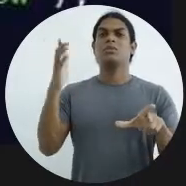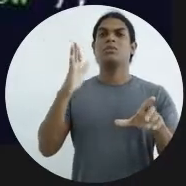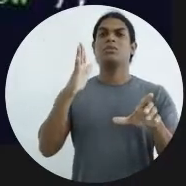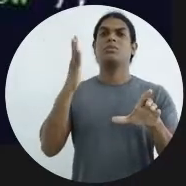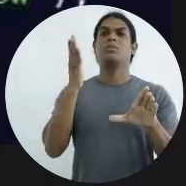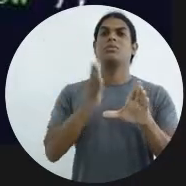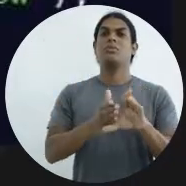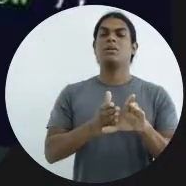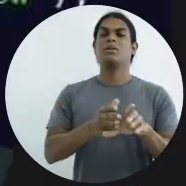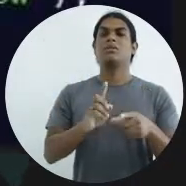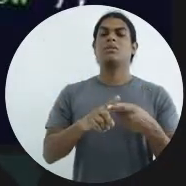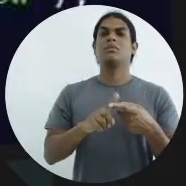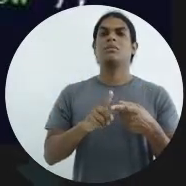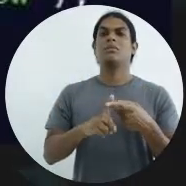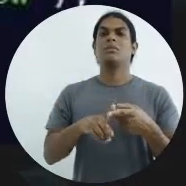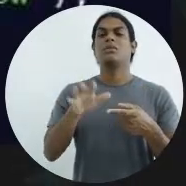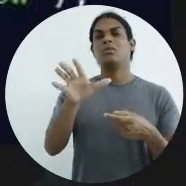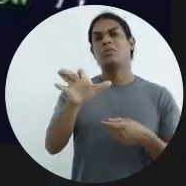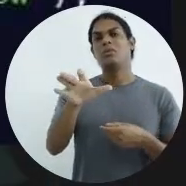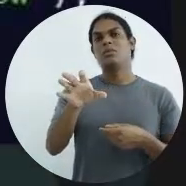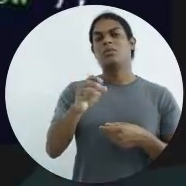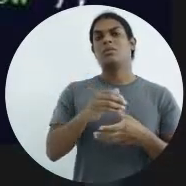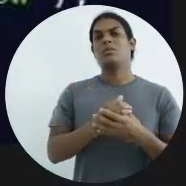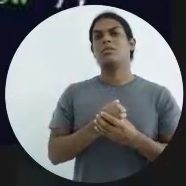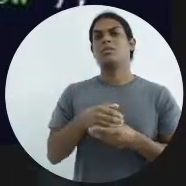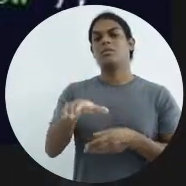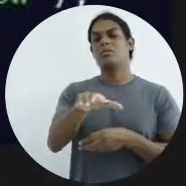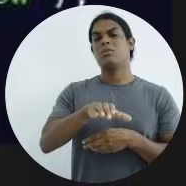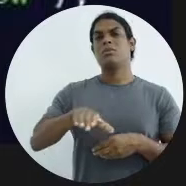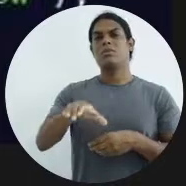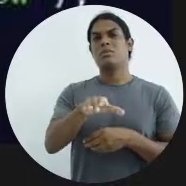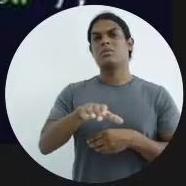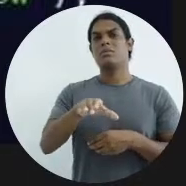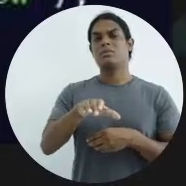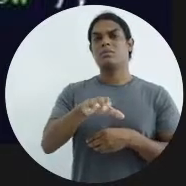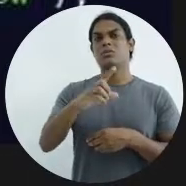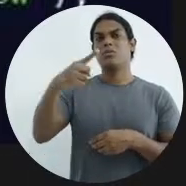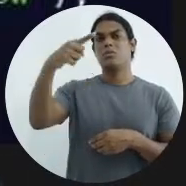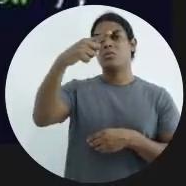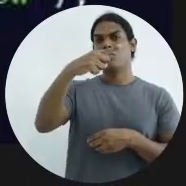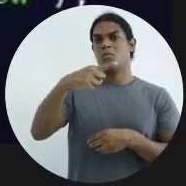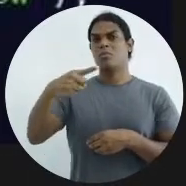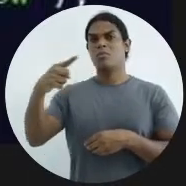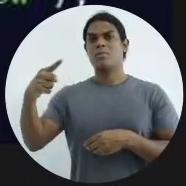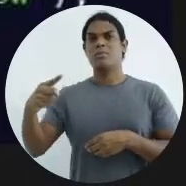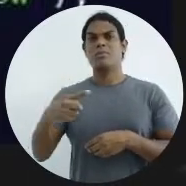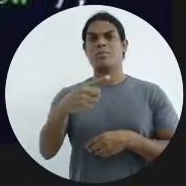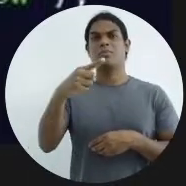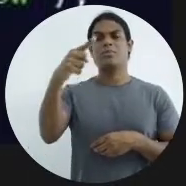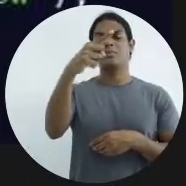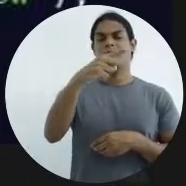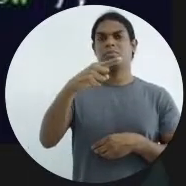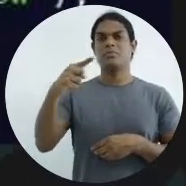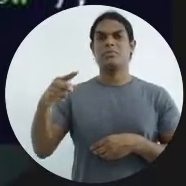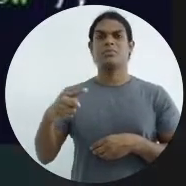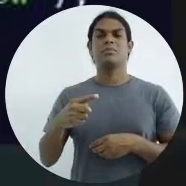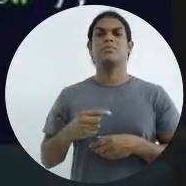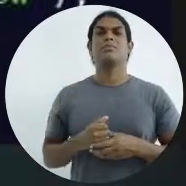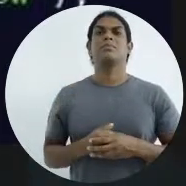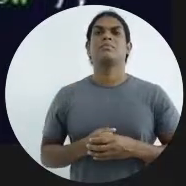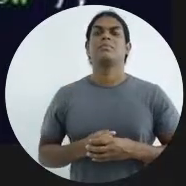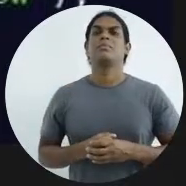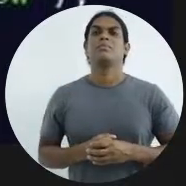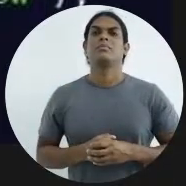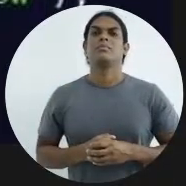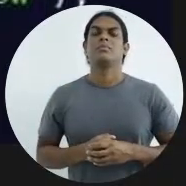clique. O mouse enter é quando o ponteiro está sobre o elemento. O mouse leave quando ele deixa de estar sobre